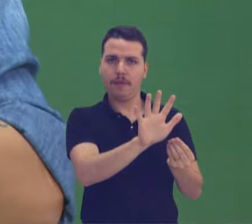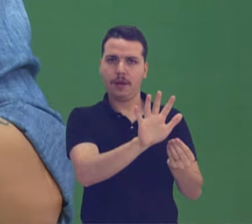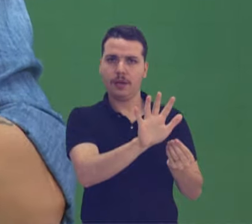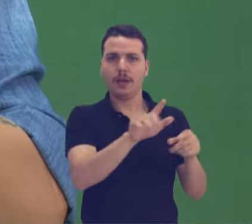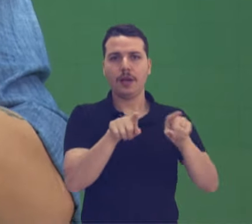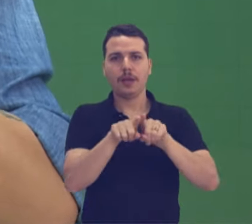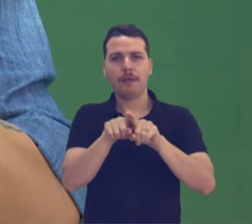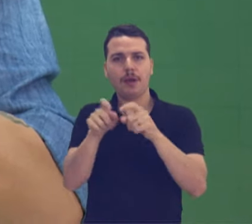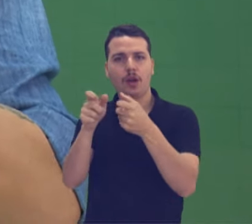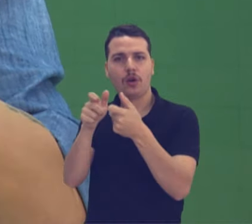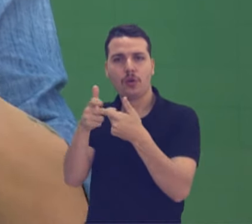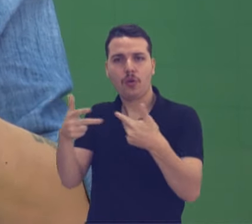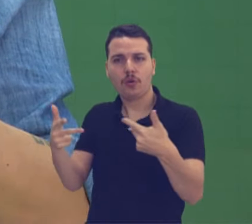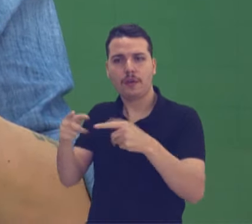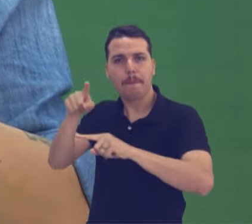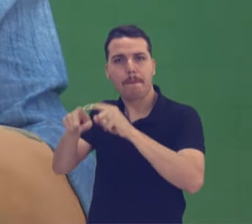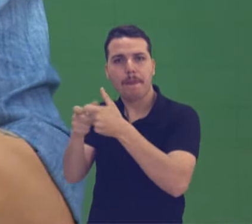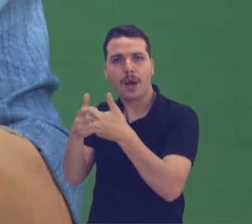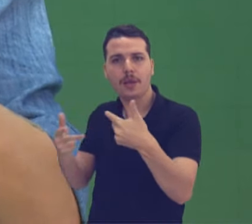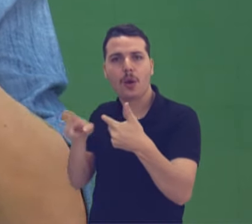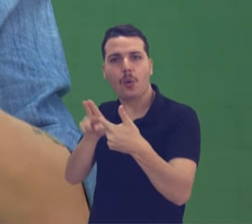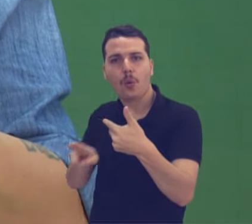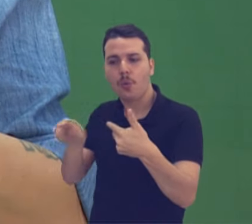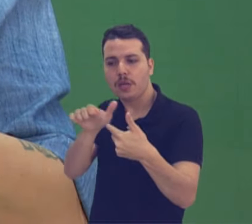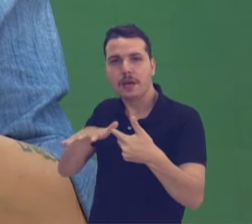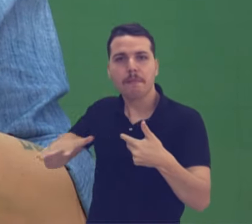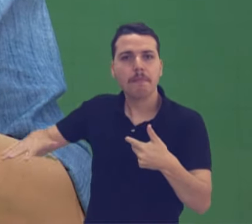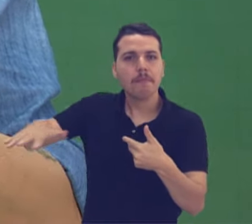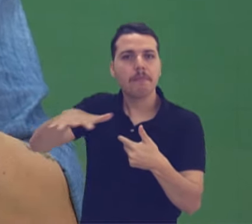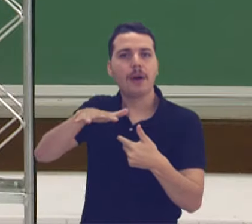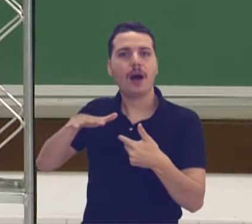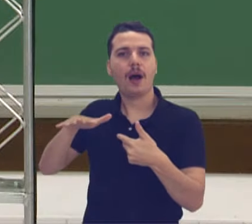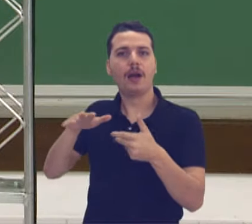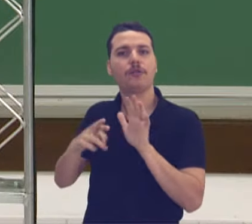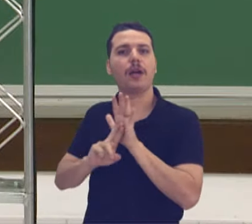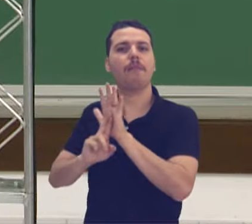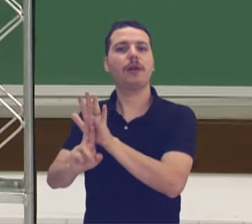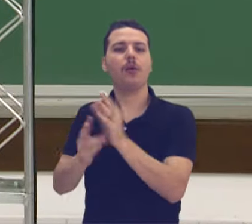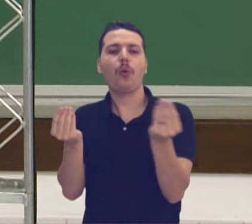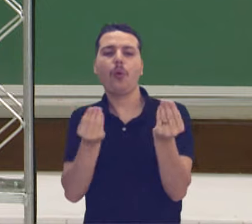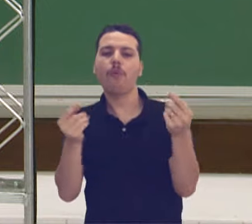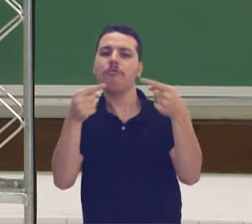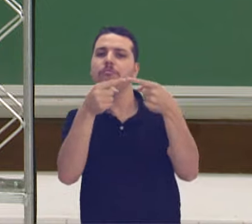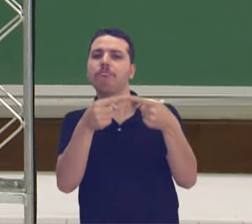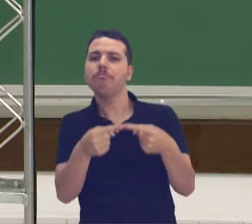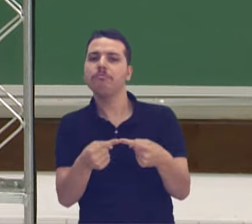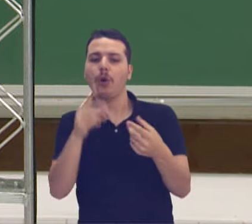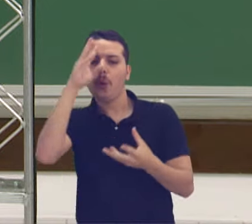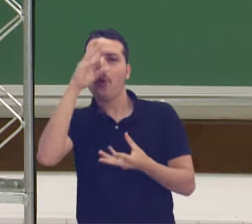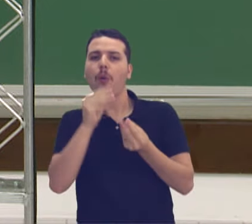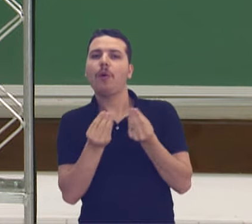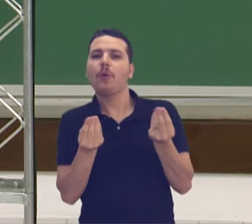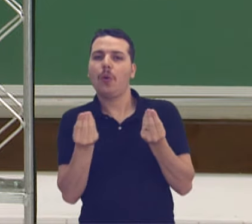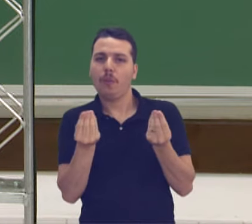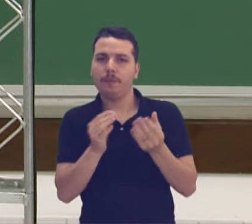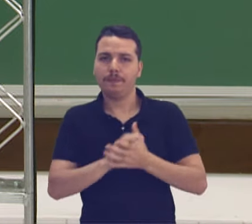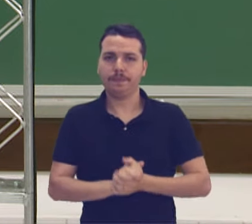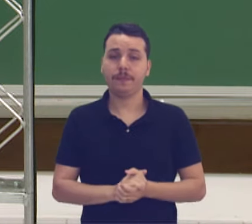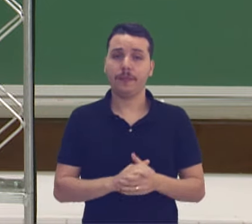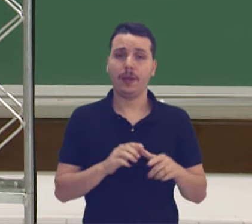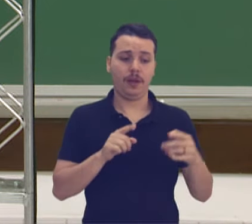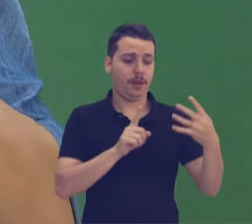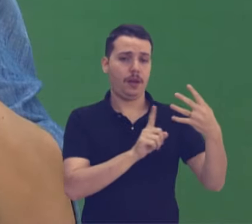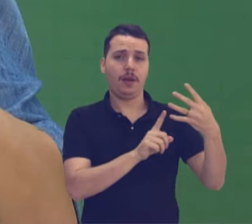a maternidade o material que ele é feito o e ele está sendo representado certo e os elementos visuais